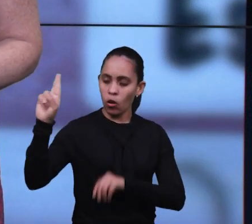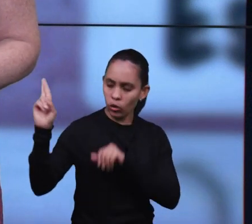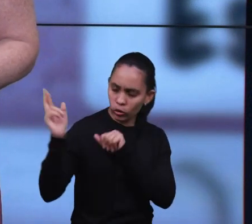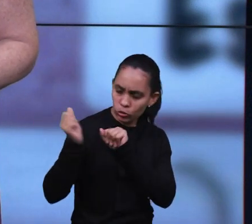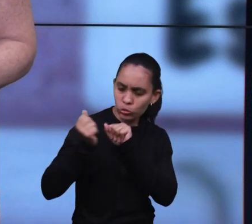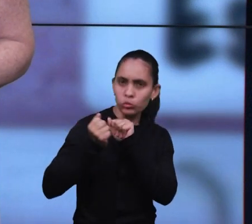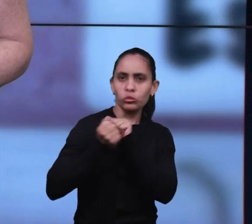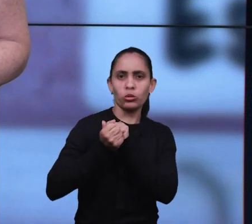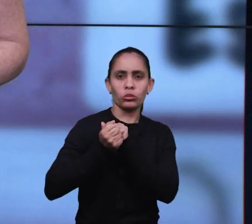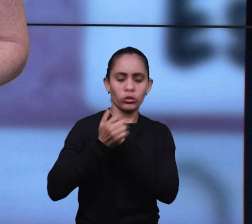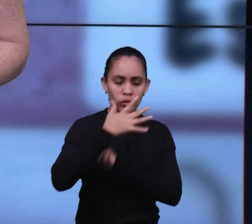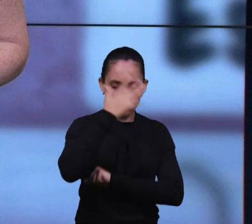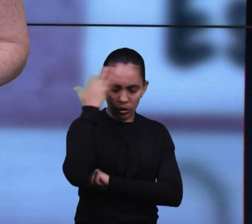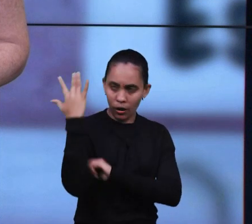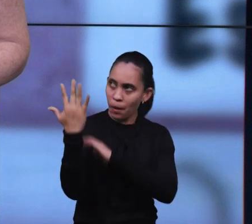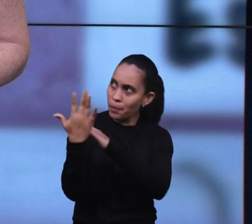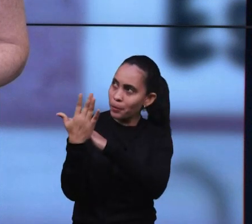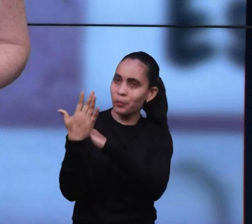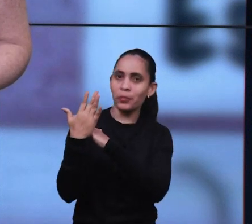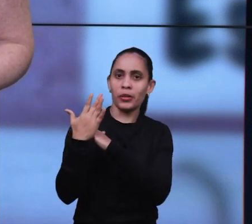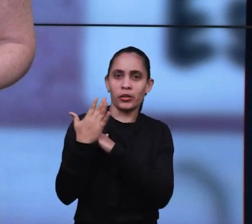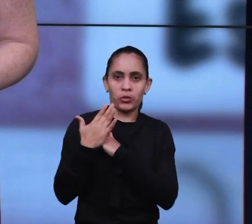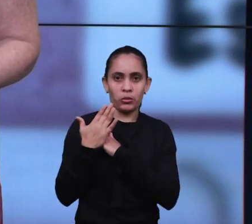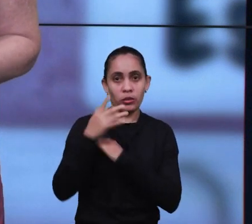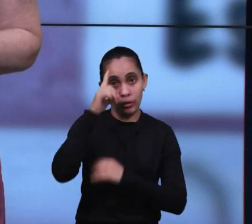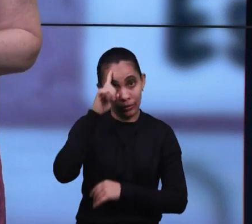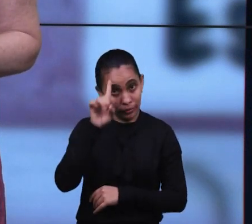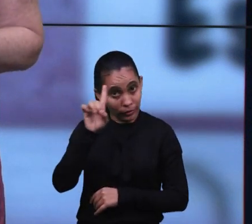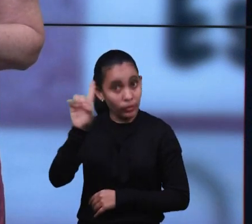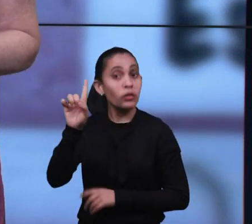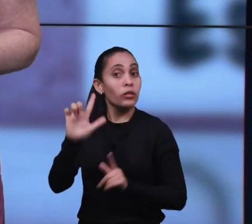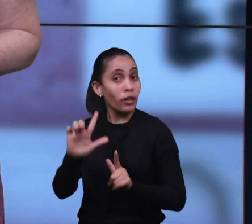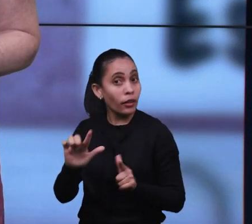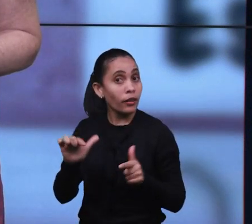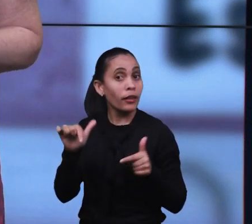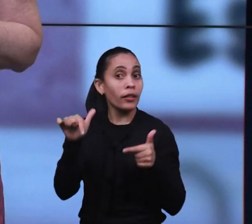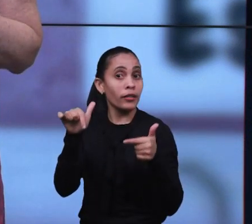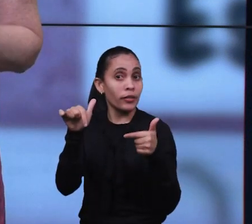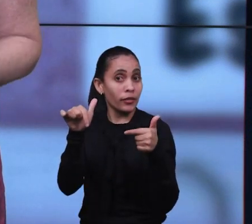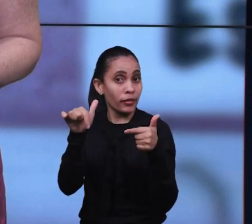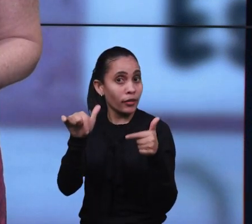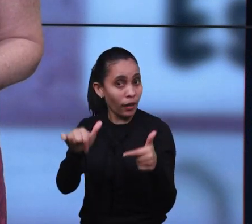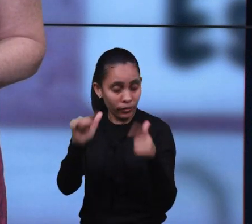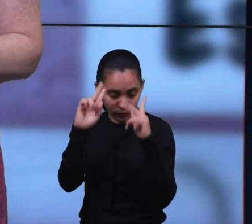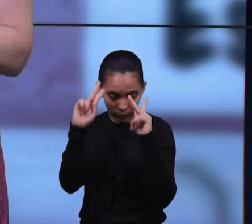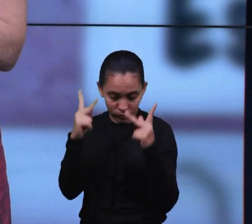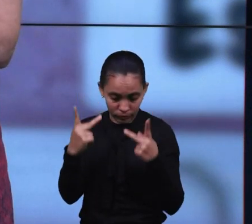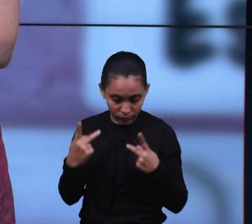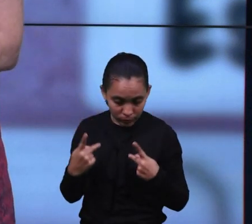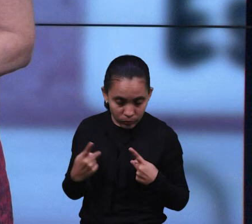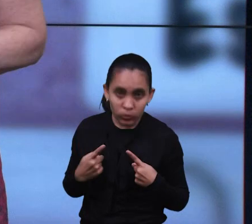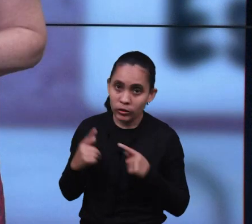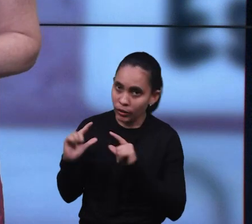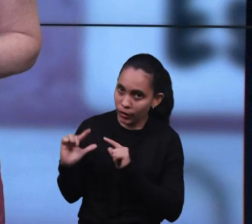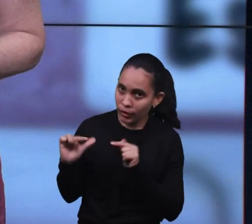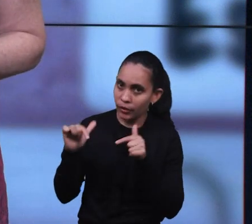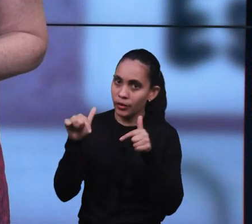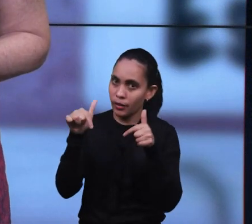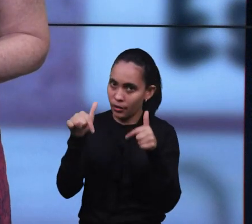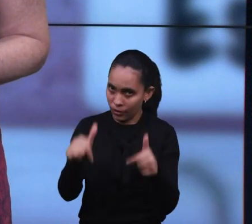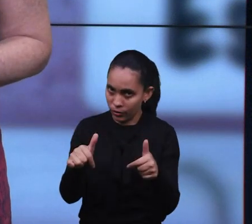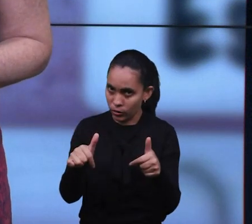está comigo entre aqueles que me ajudam. Deus age nos homens através dos